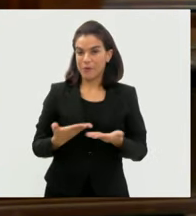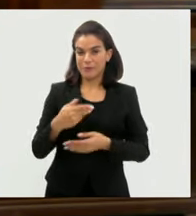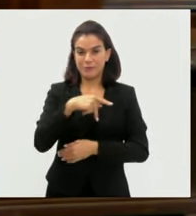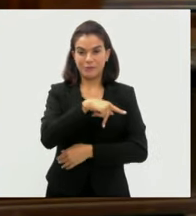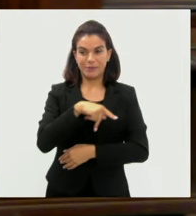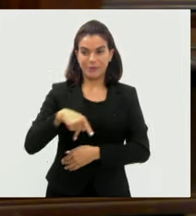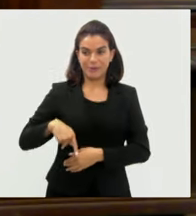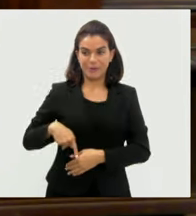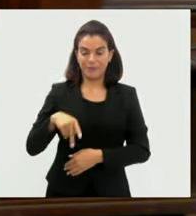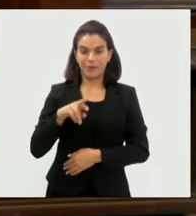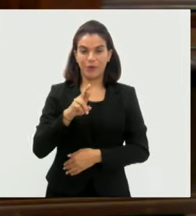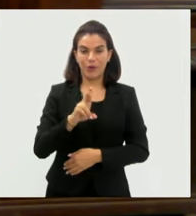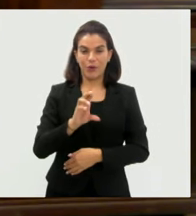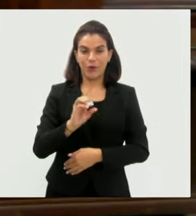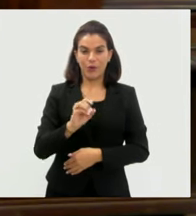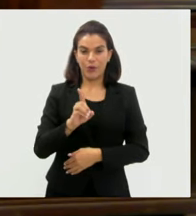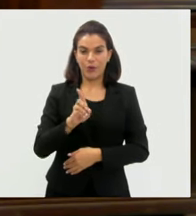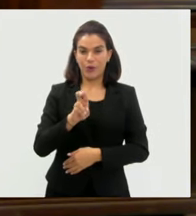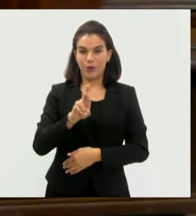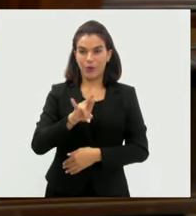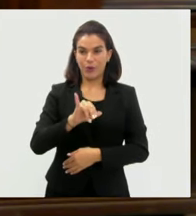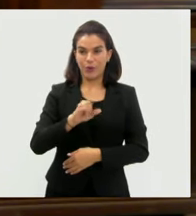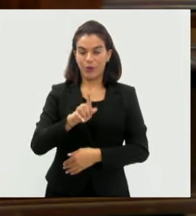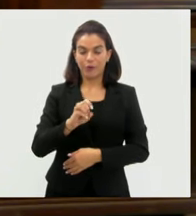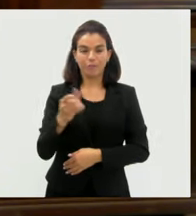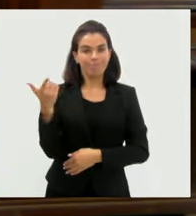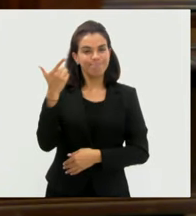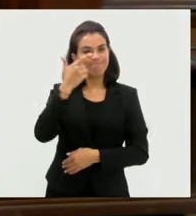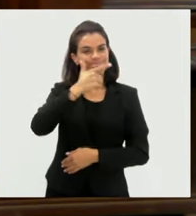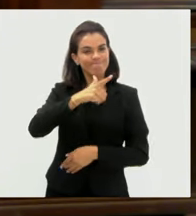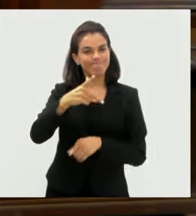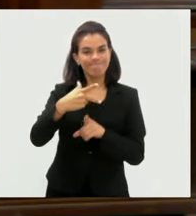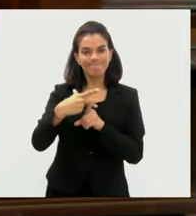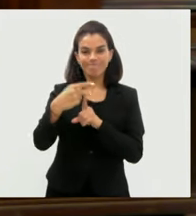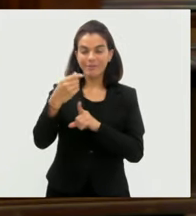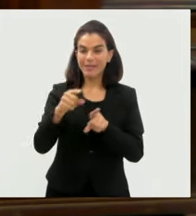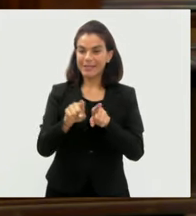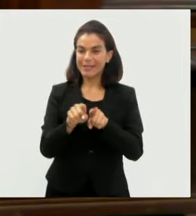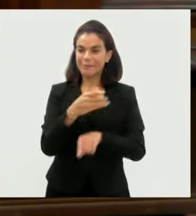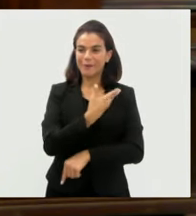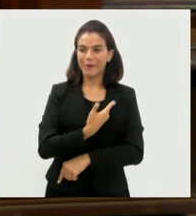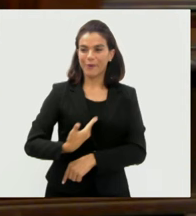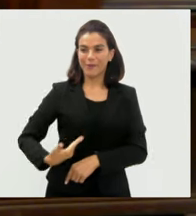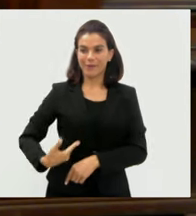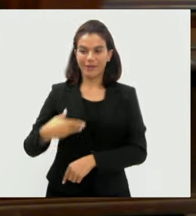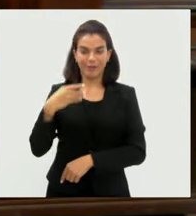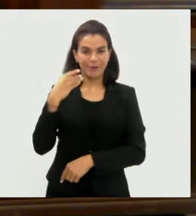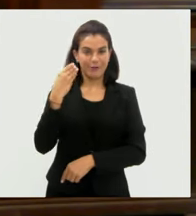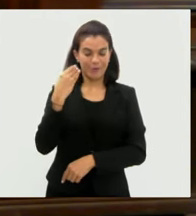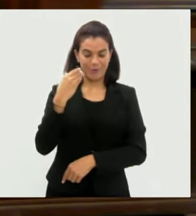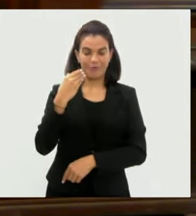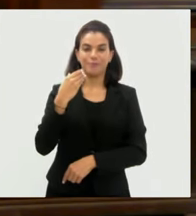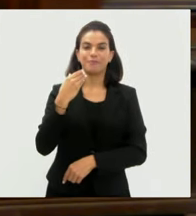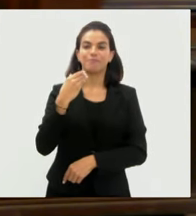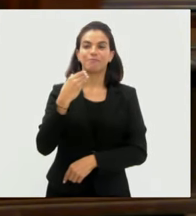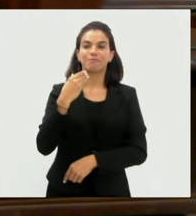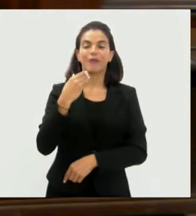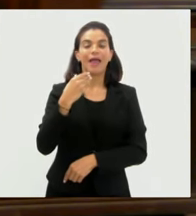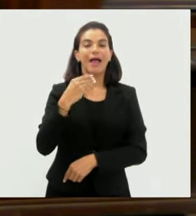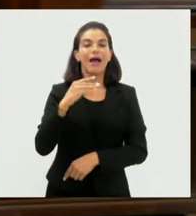nosso, Rodrigo Bacelar, a conquista, e ao governador também, a conquista do segurança